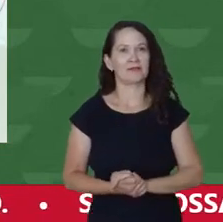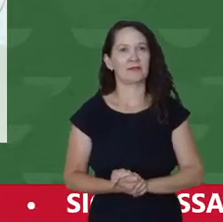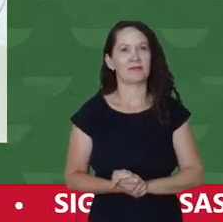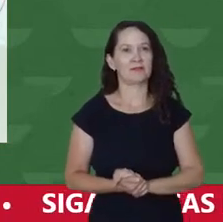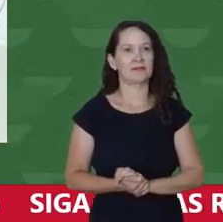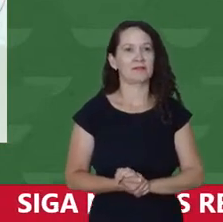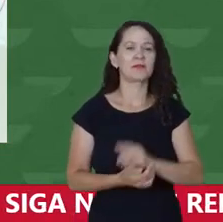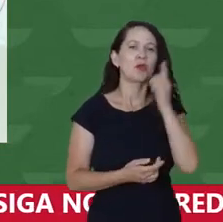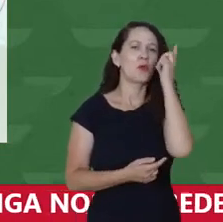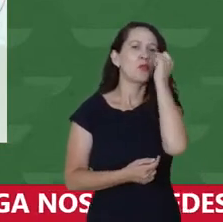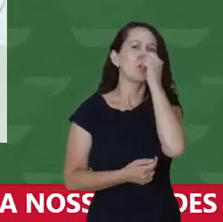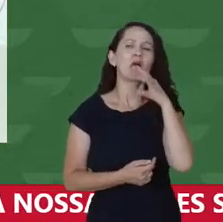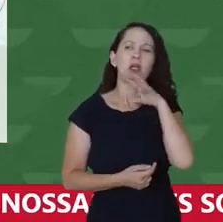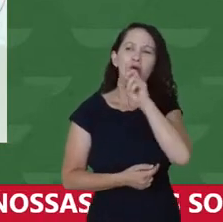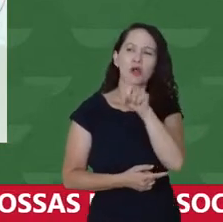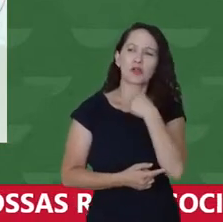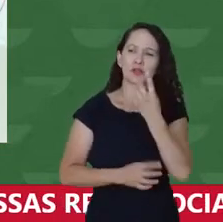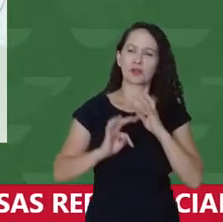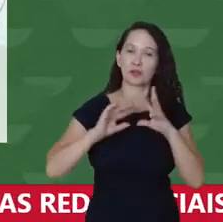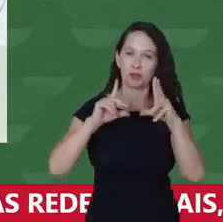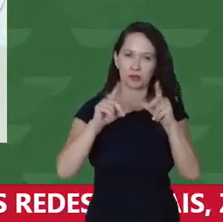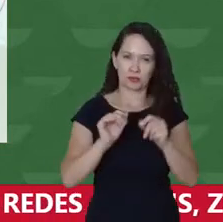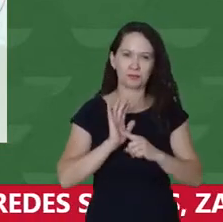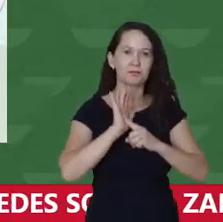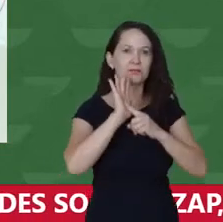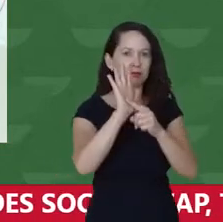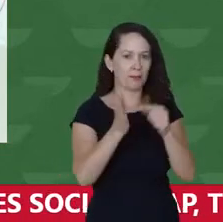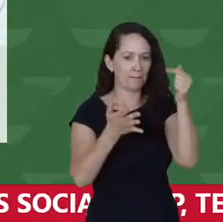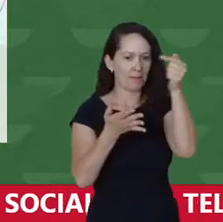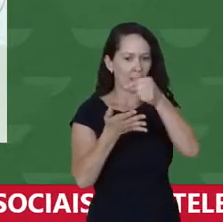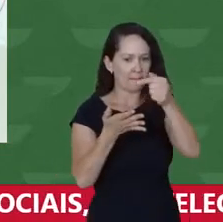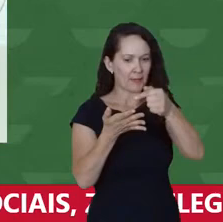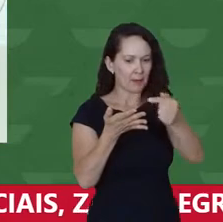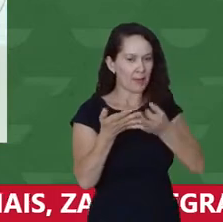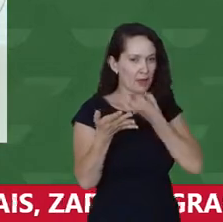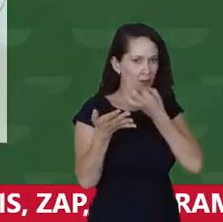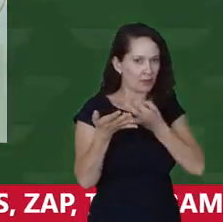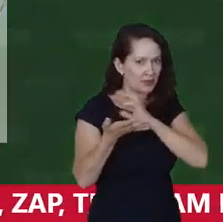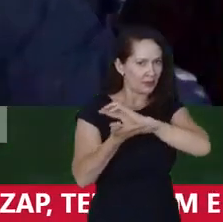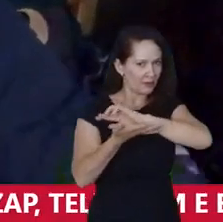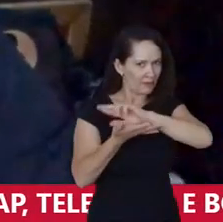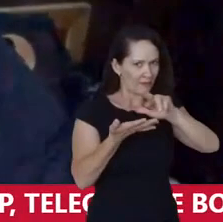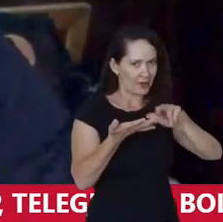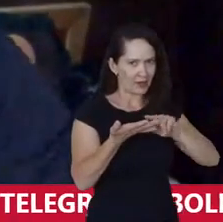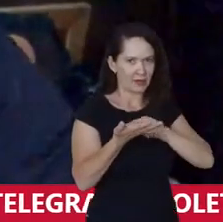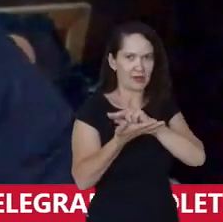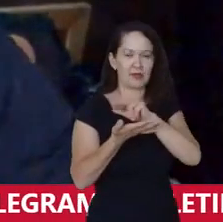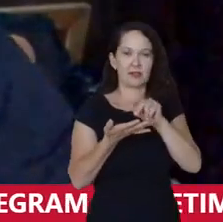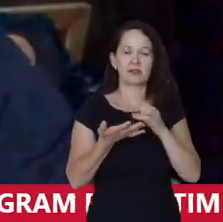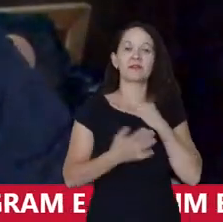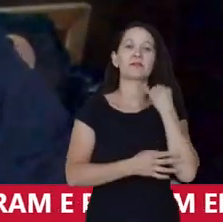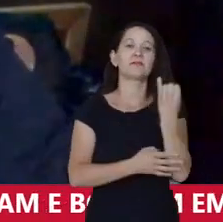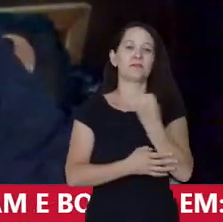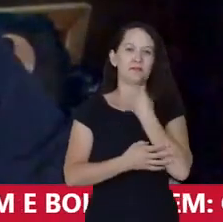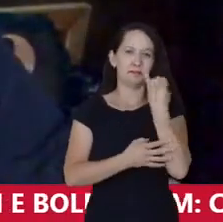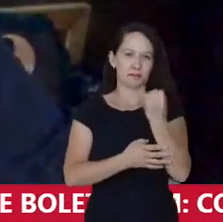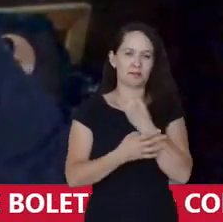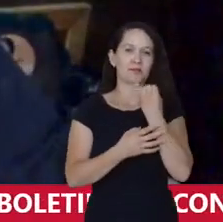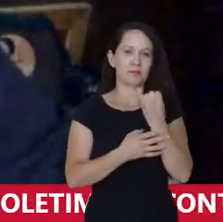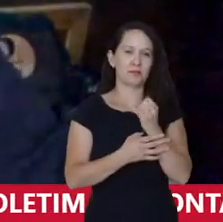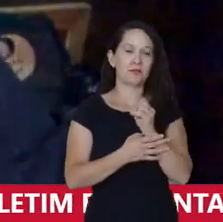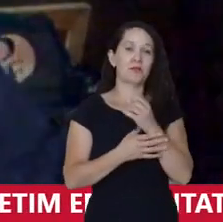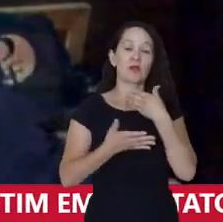Bom, Gás, acho que todos nós aqui colocamos vários argumentos que são extremamente suficientes